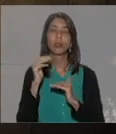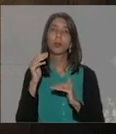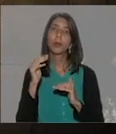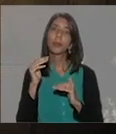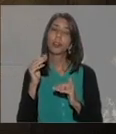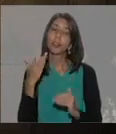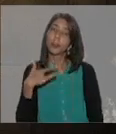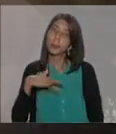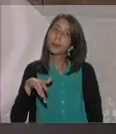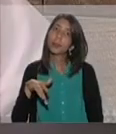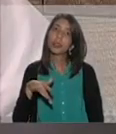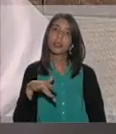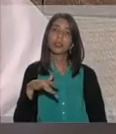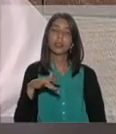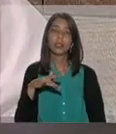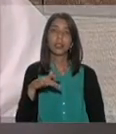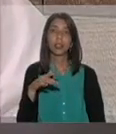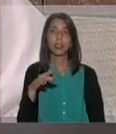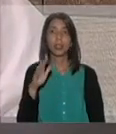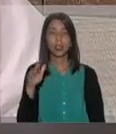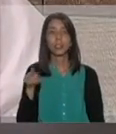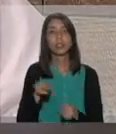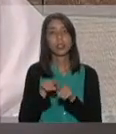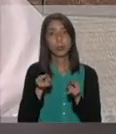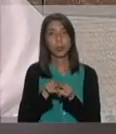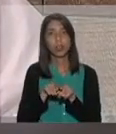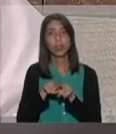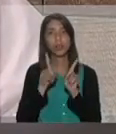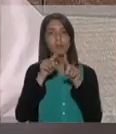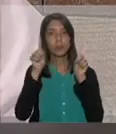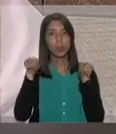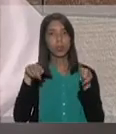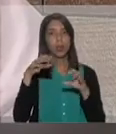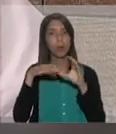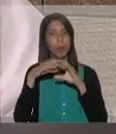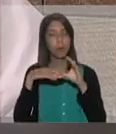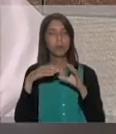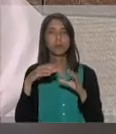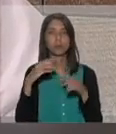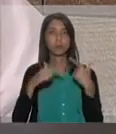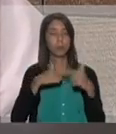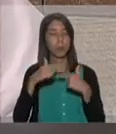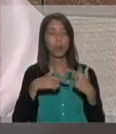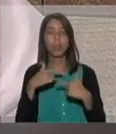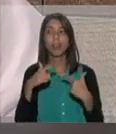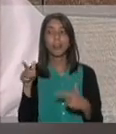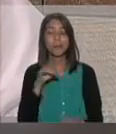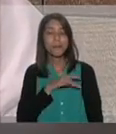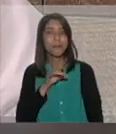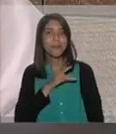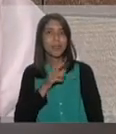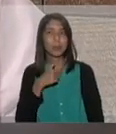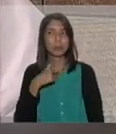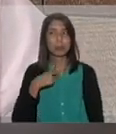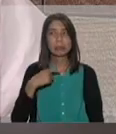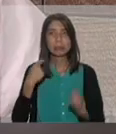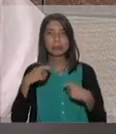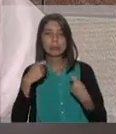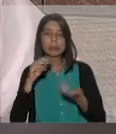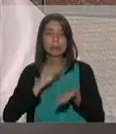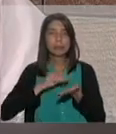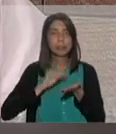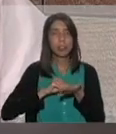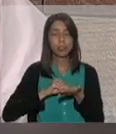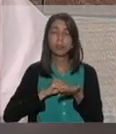uma profissão mais útil, né? Lamentavelmente, e também ele foi funcionário público, chofer de praça. Ele tinha muito medo que